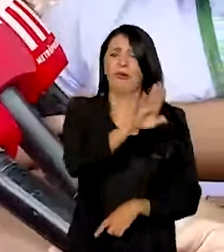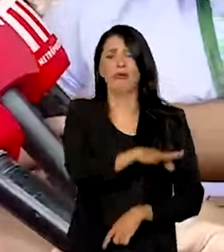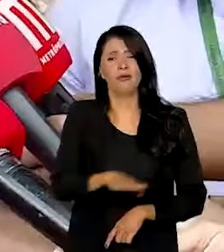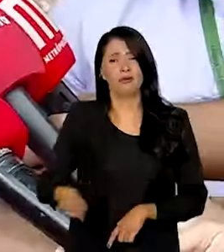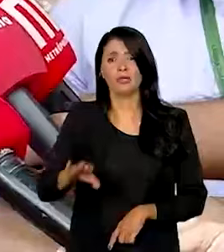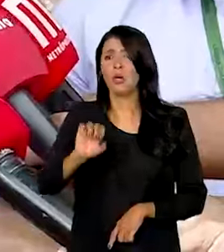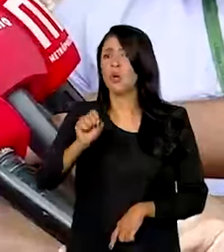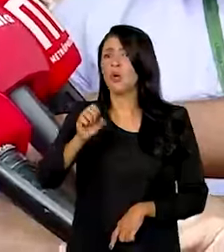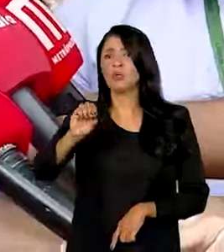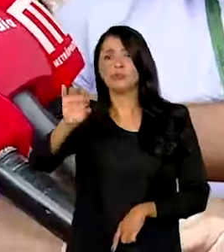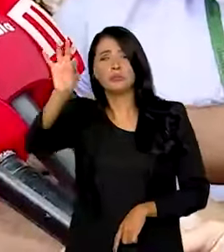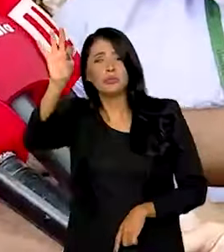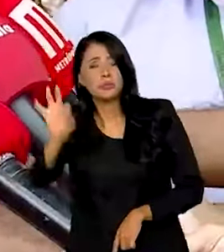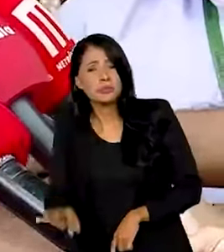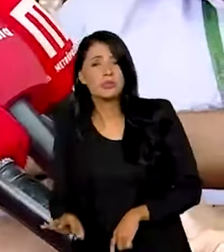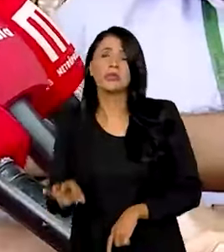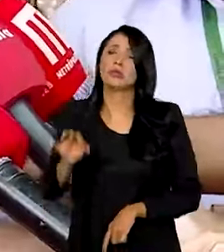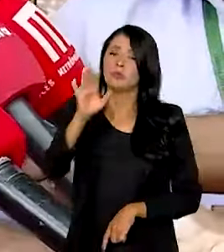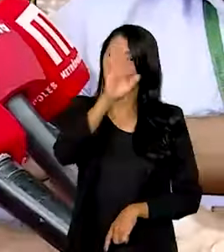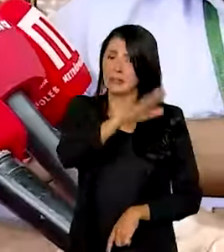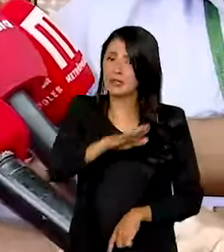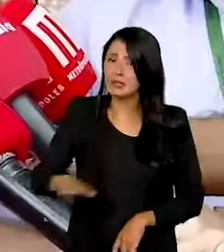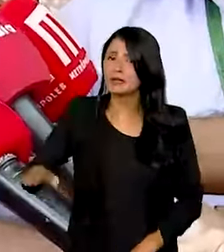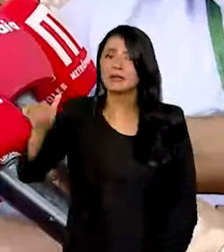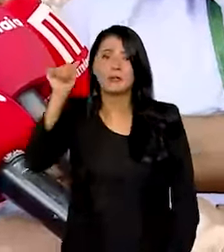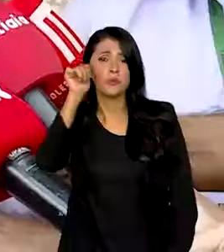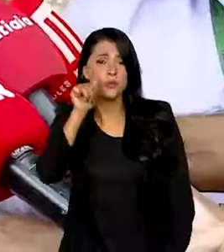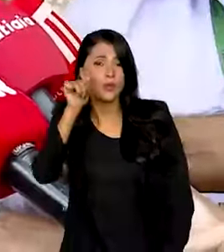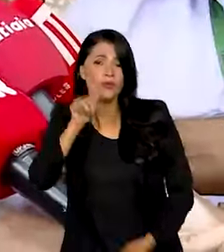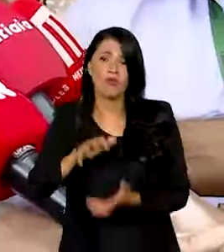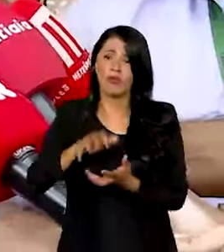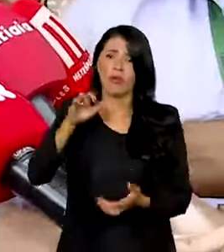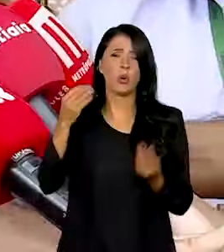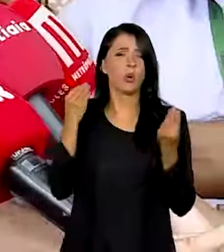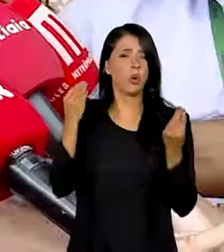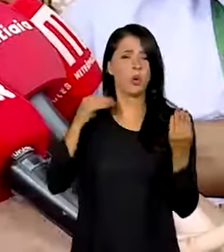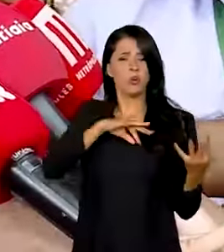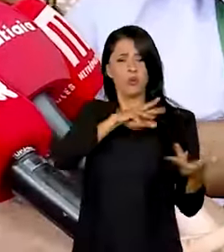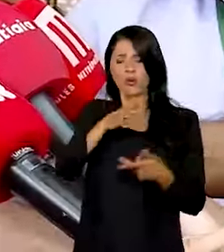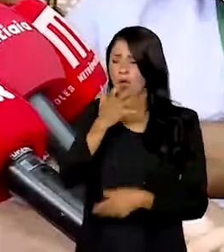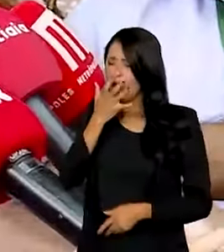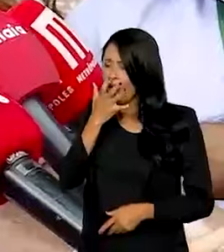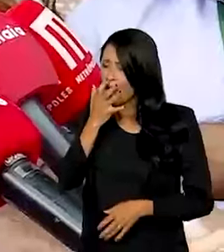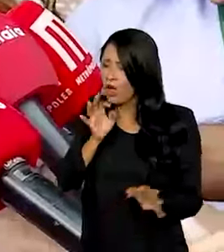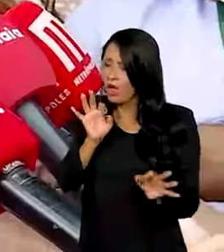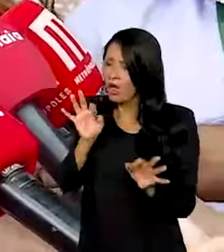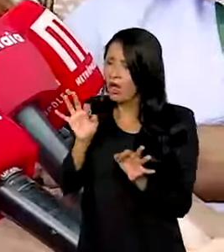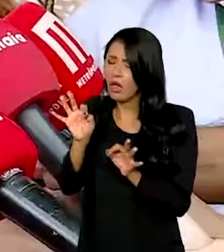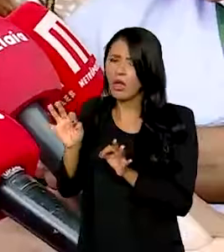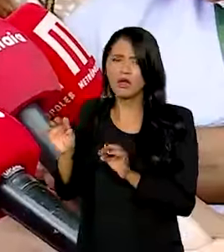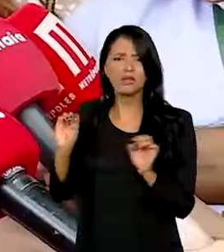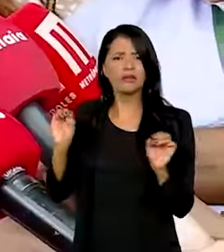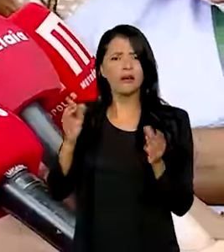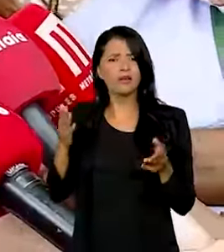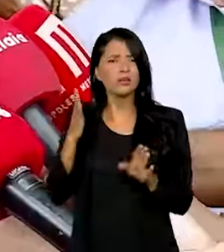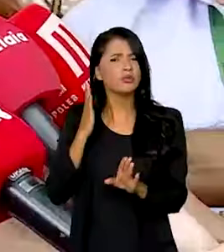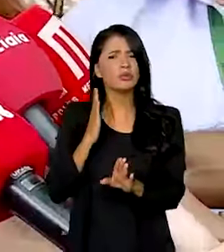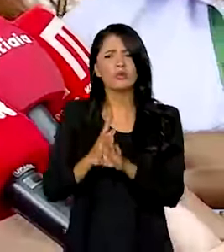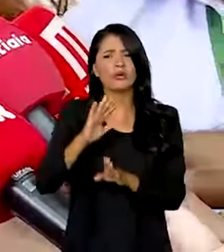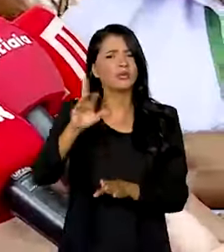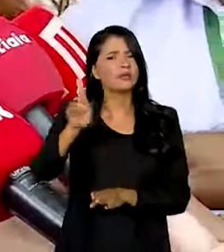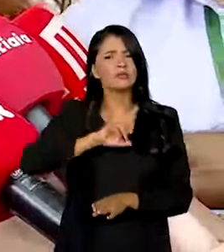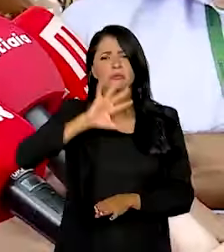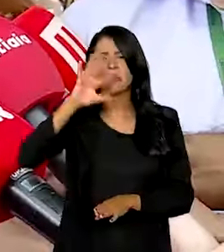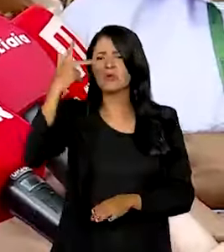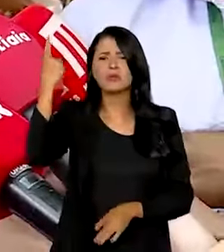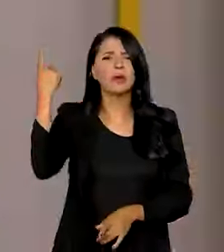são crianças, mulheres e idosos. Não é possível que o mundo assista tudo isso sem que a gente encontre uma solução